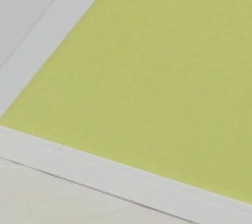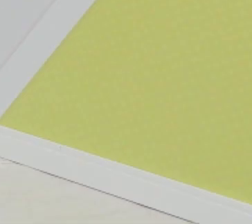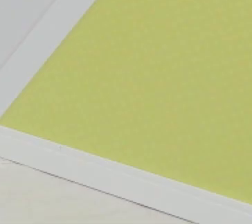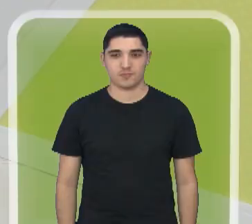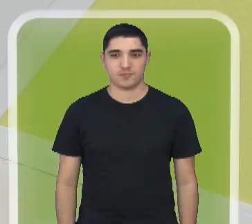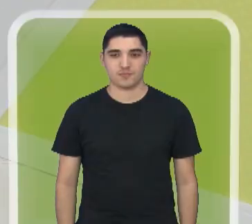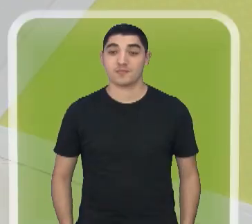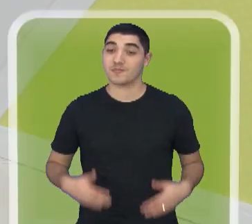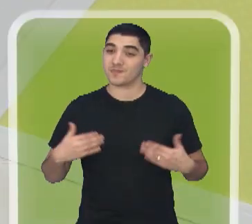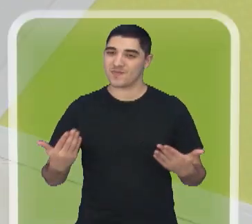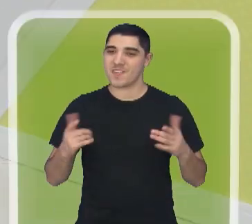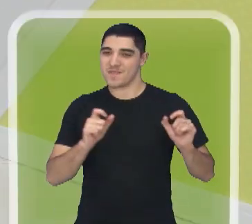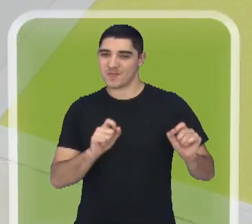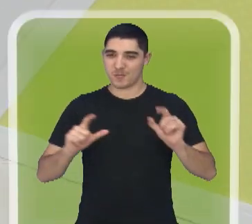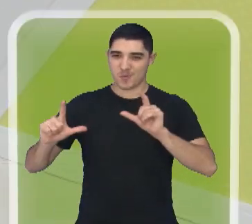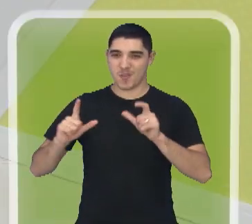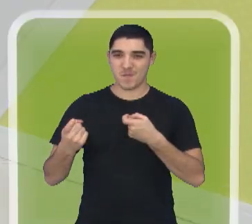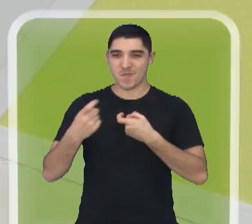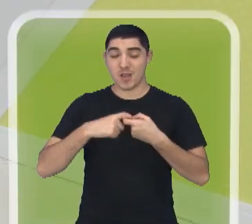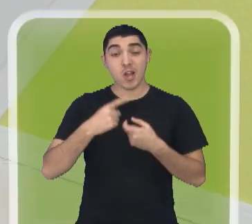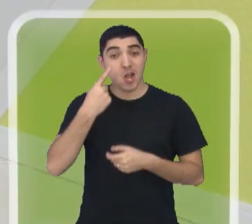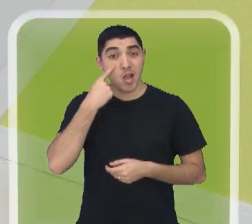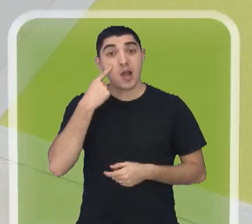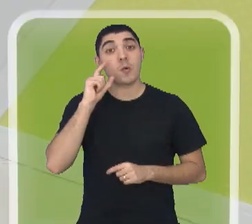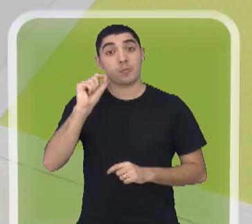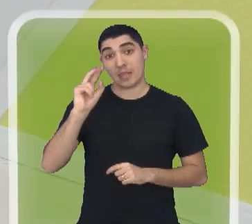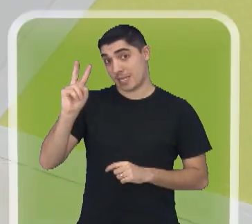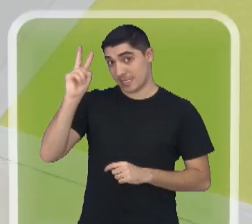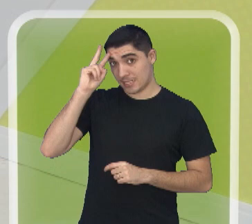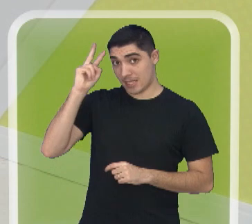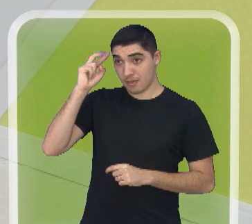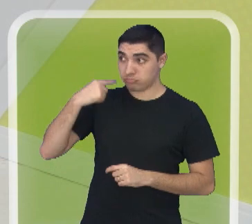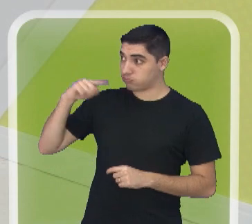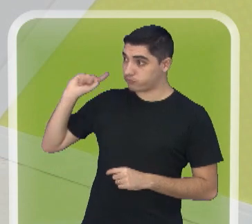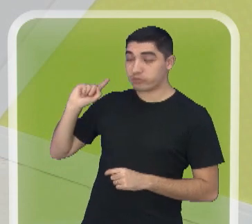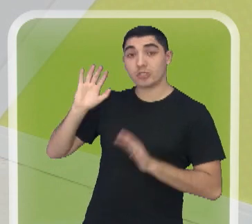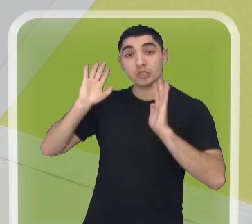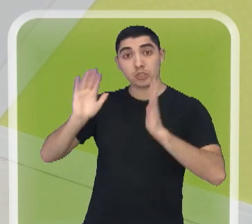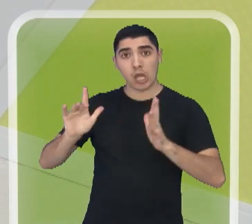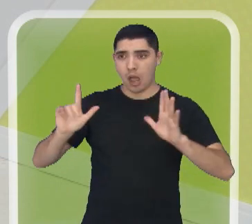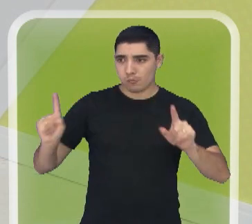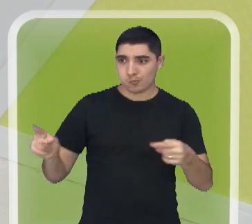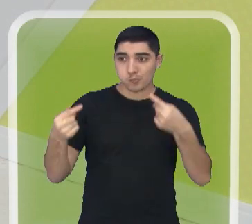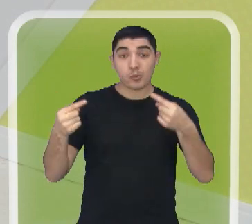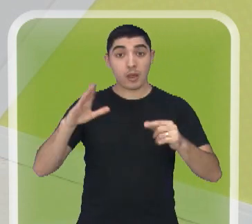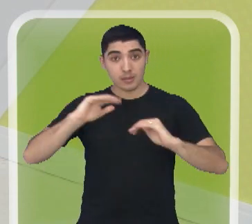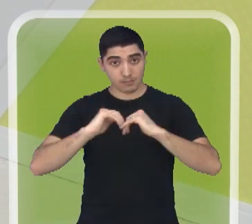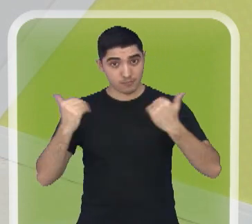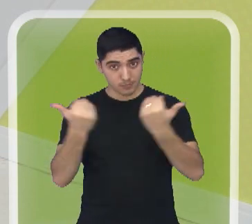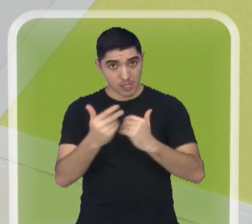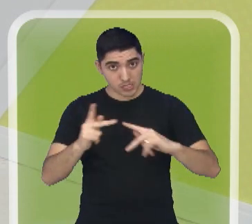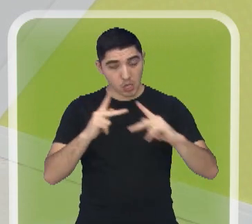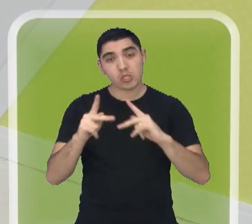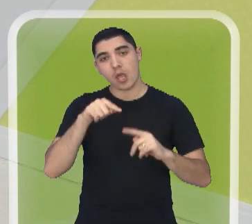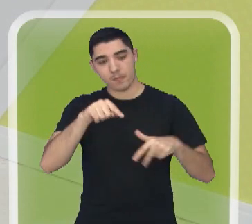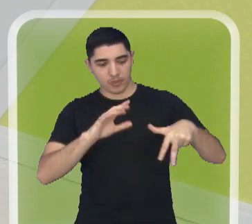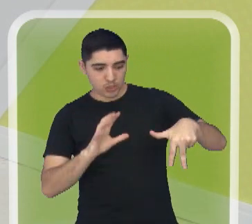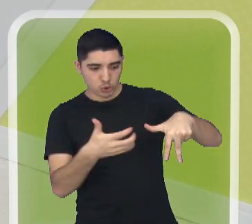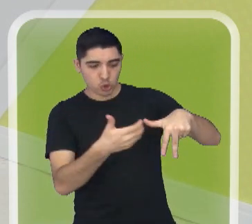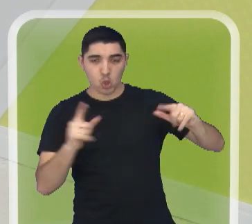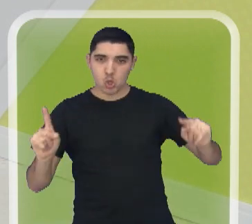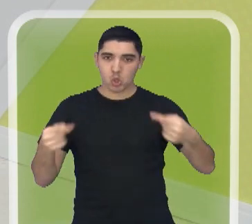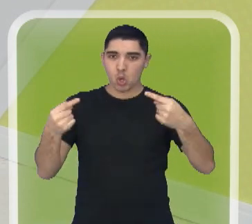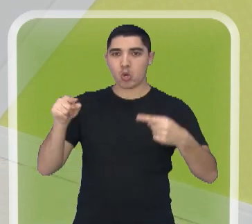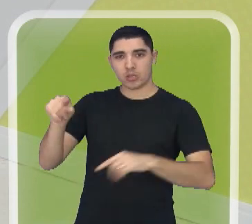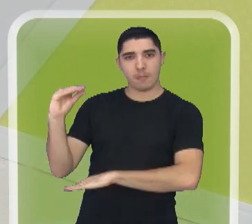Muito bem, de volta com a Hora do Esporte. Olha só, na segunda-feira tivemos um jogo eletrizante no Martins Pereira. O joseense recebeu União Mogi em